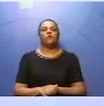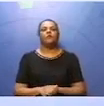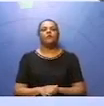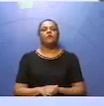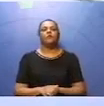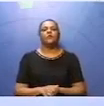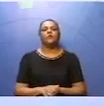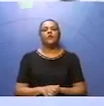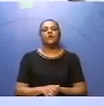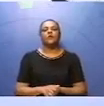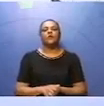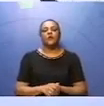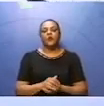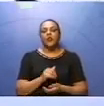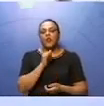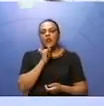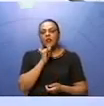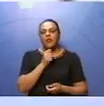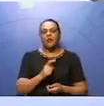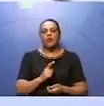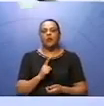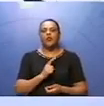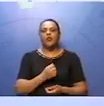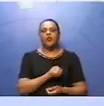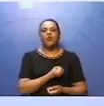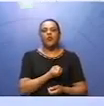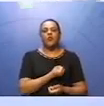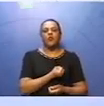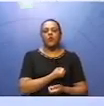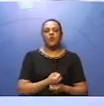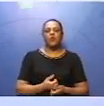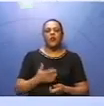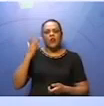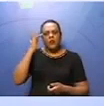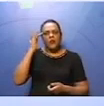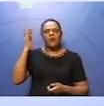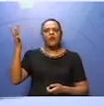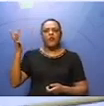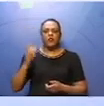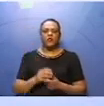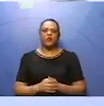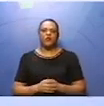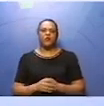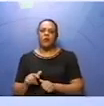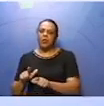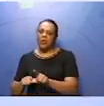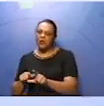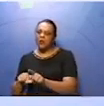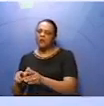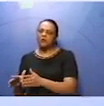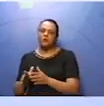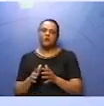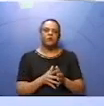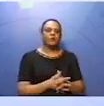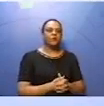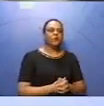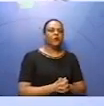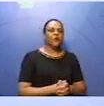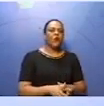Eu já vou passar exemplo numérico, que eu acho que vai ficar bem mais fácil do que com letra. Olha o